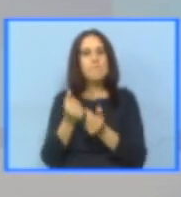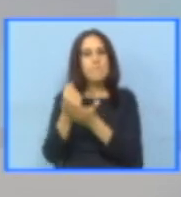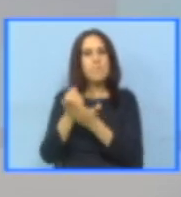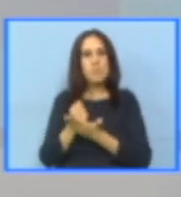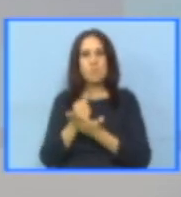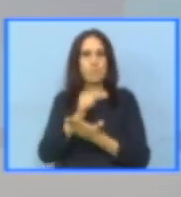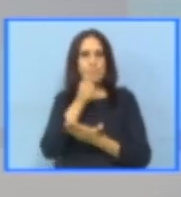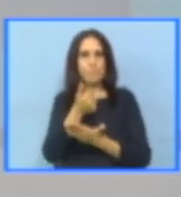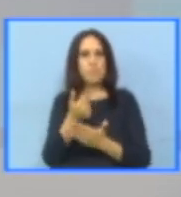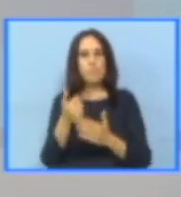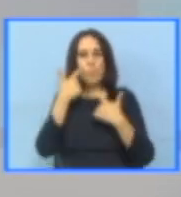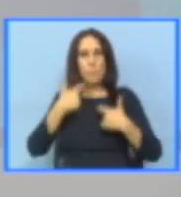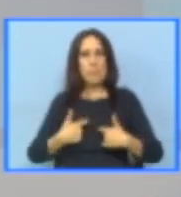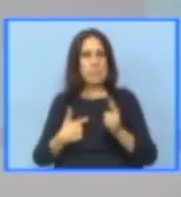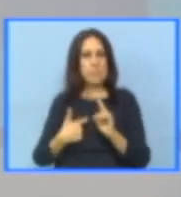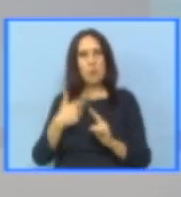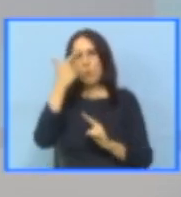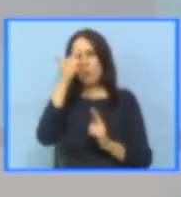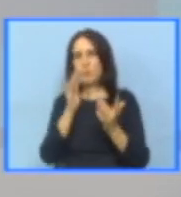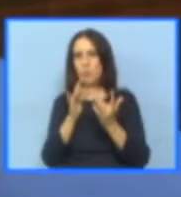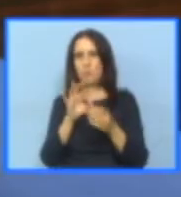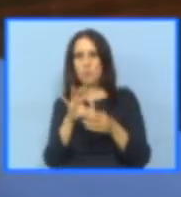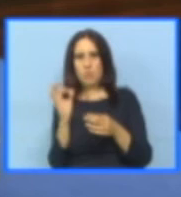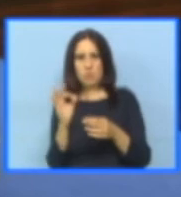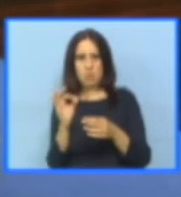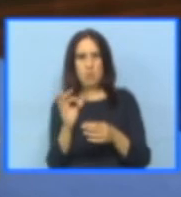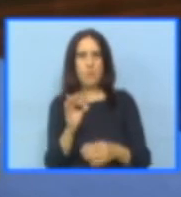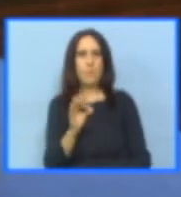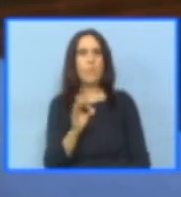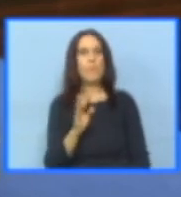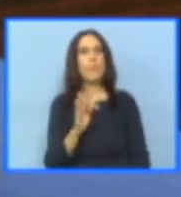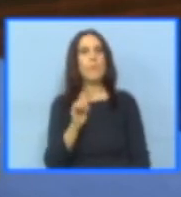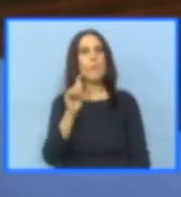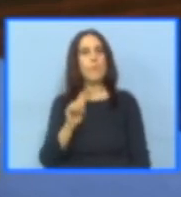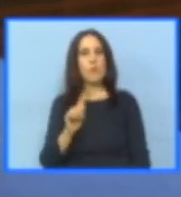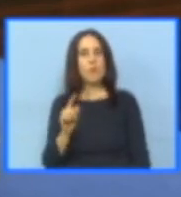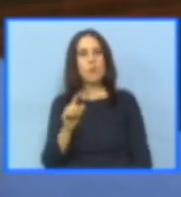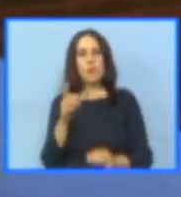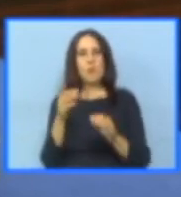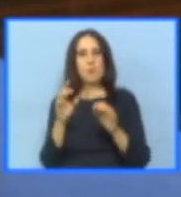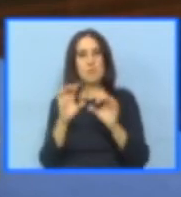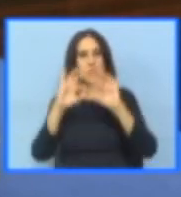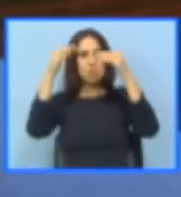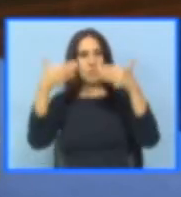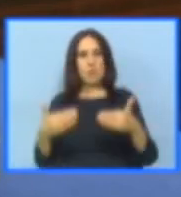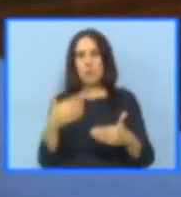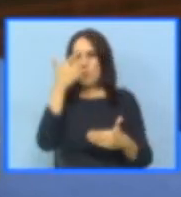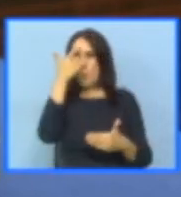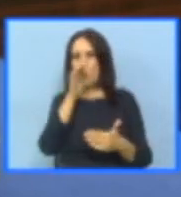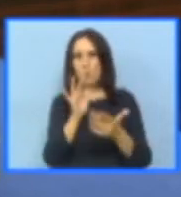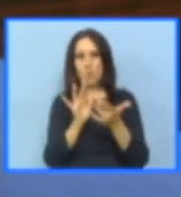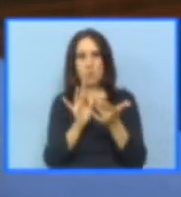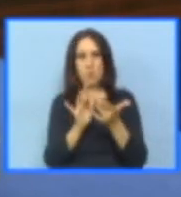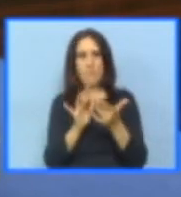humanamente também não. Pode contactar a Fundação, a FEC, através do nosso site, onde encontra todos os contactos. Na